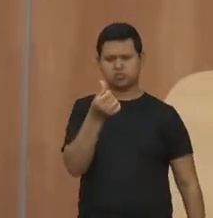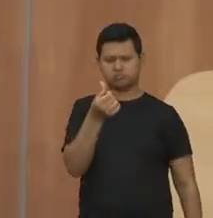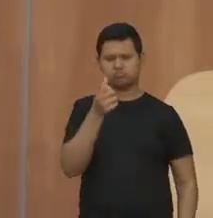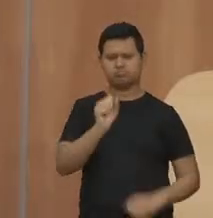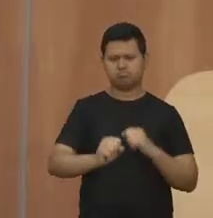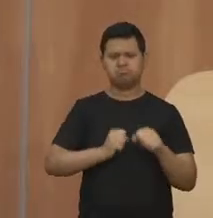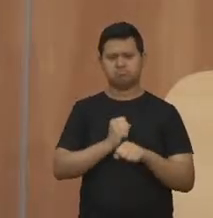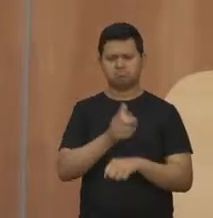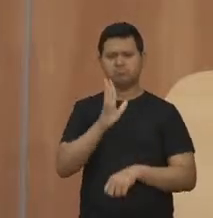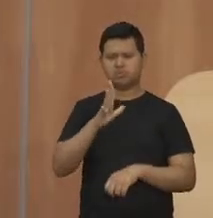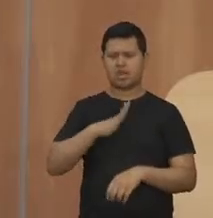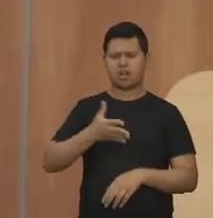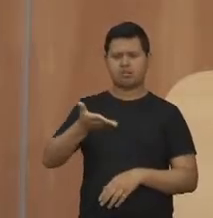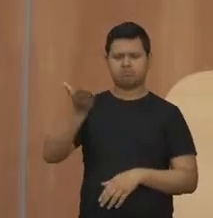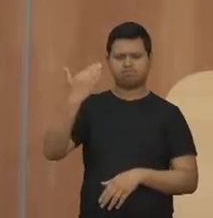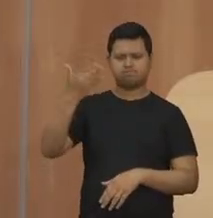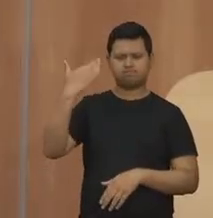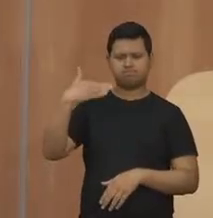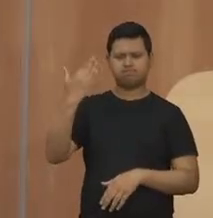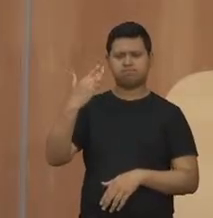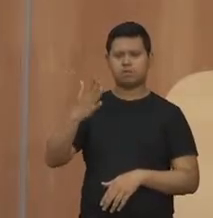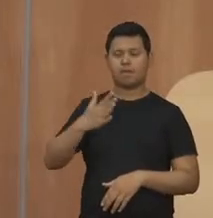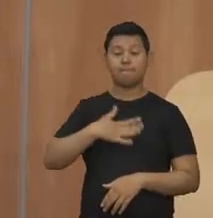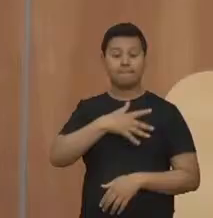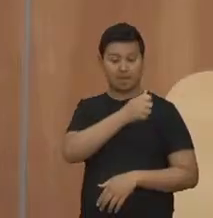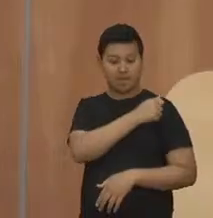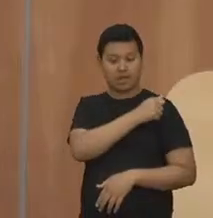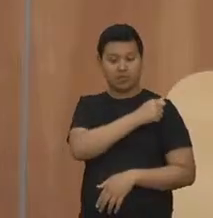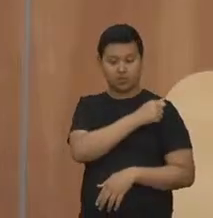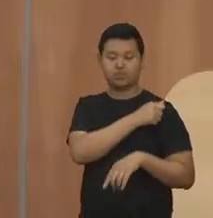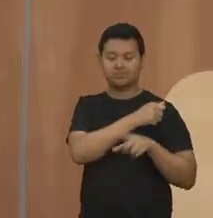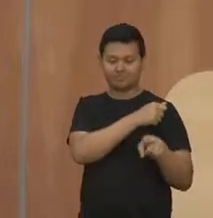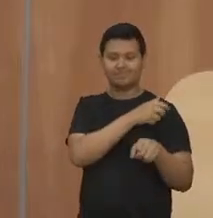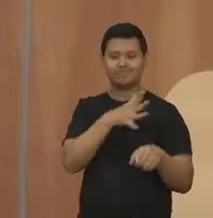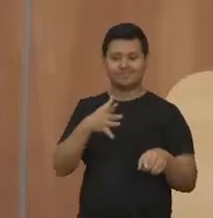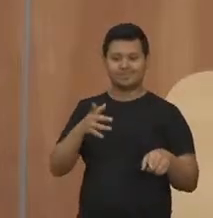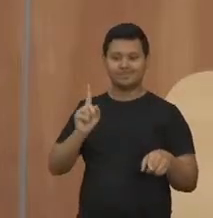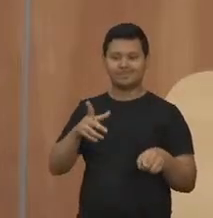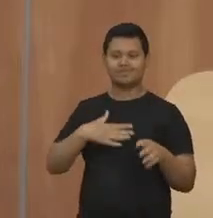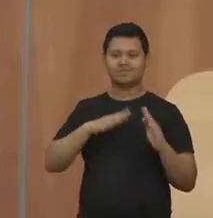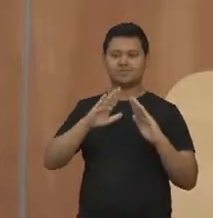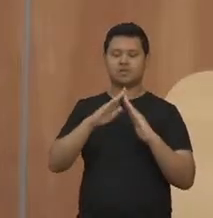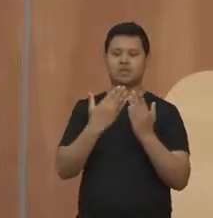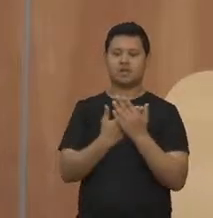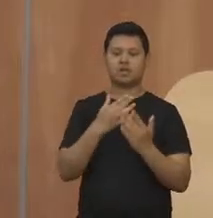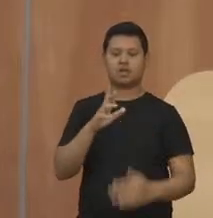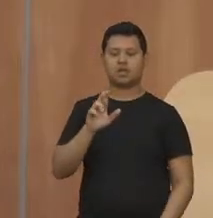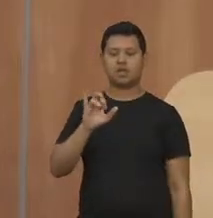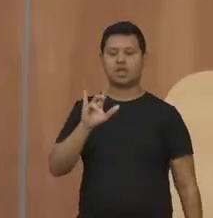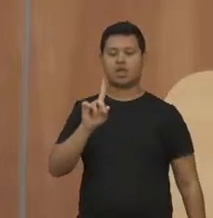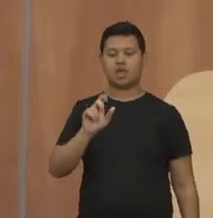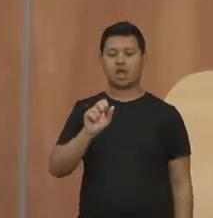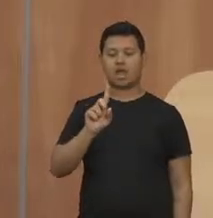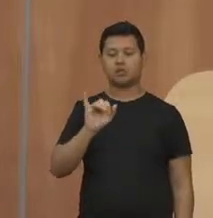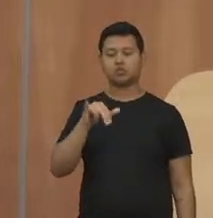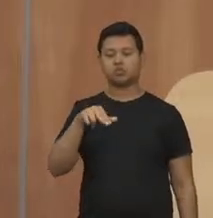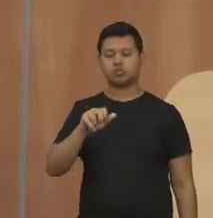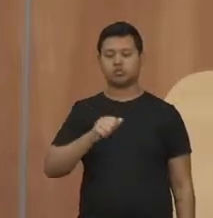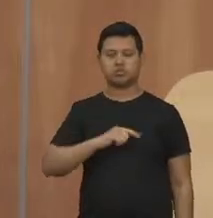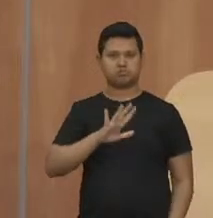aqui, né, Paulinha? Ela ganhou na época. Ela foi minha aluna, inclusive, na Escola Ricardina, e não é porque ela está aqui